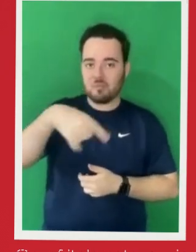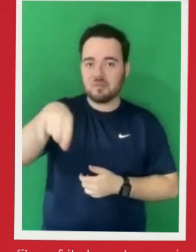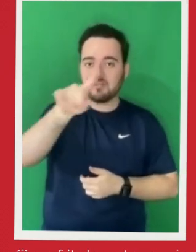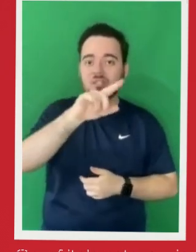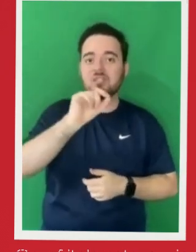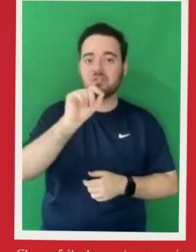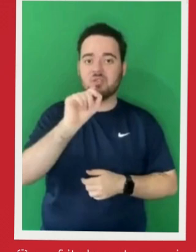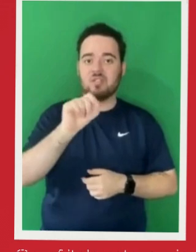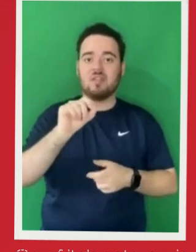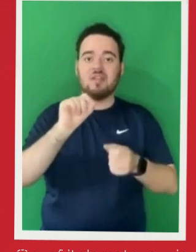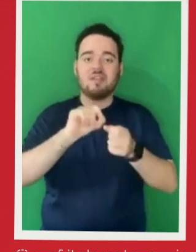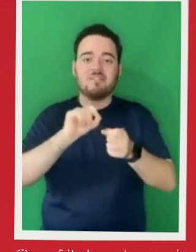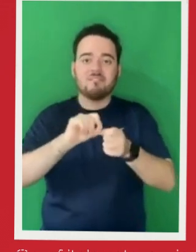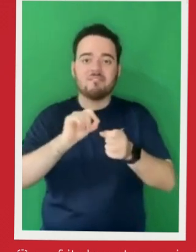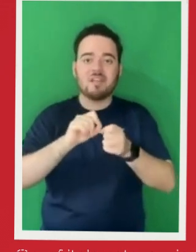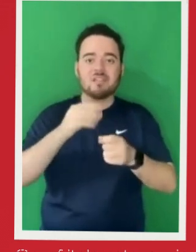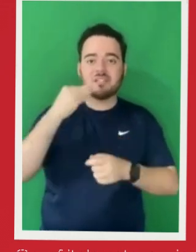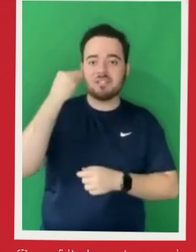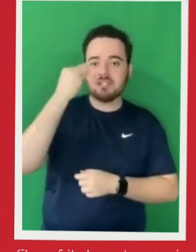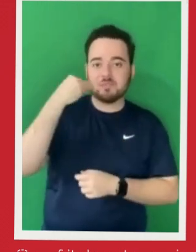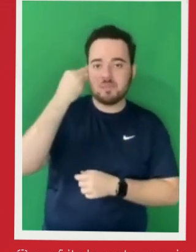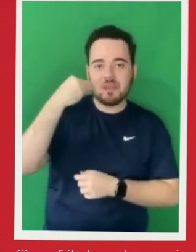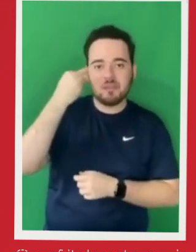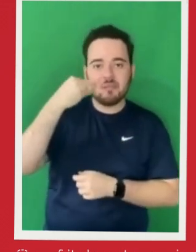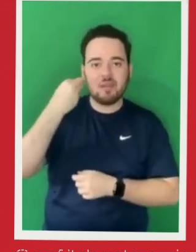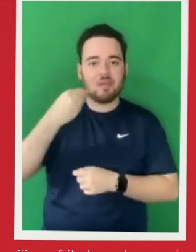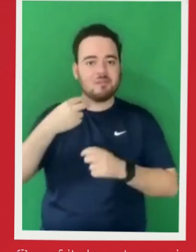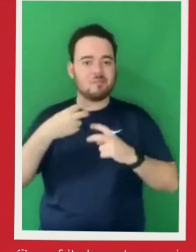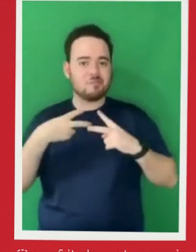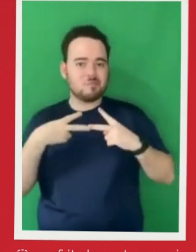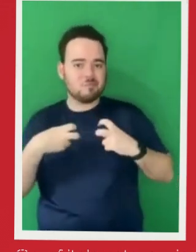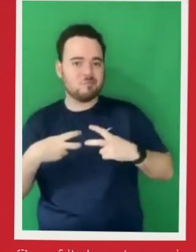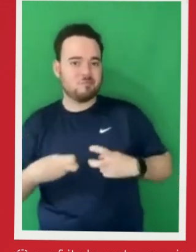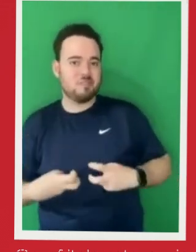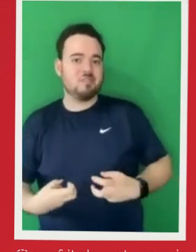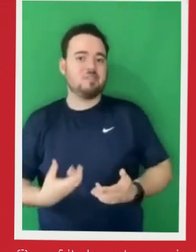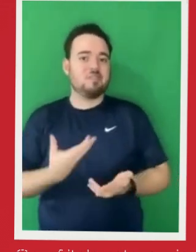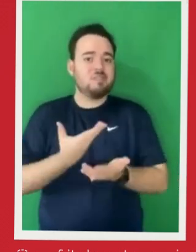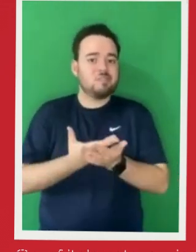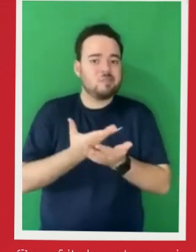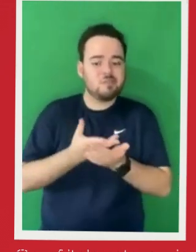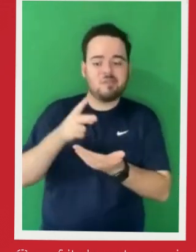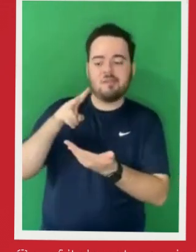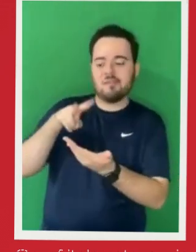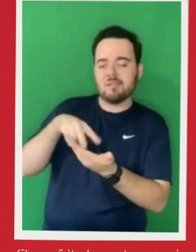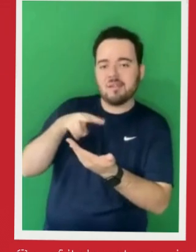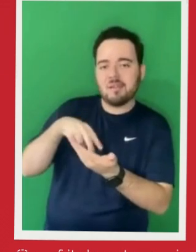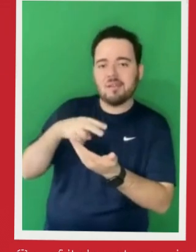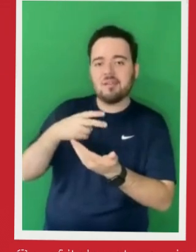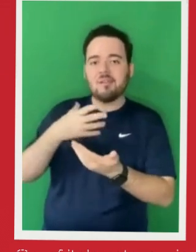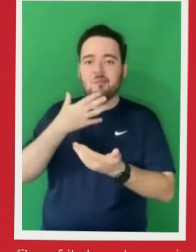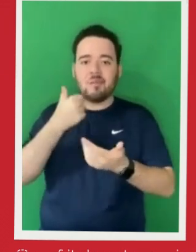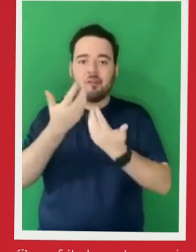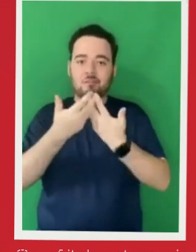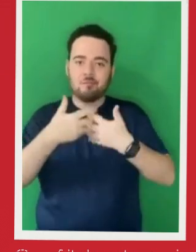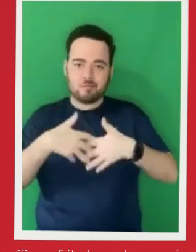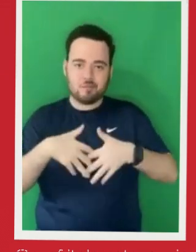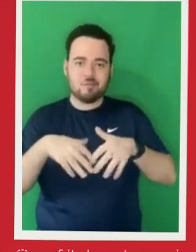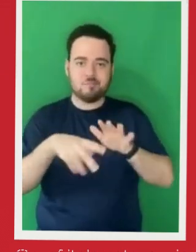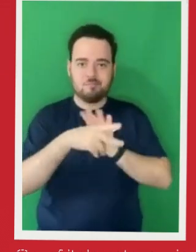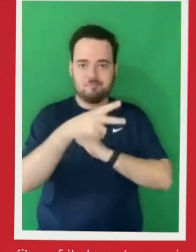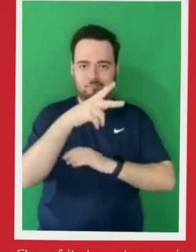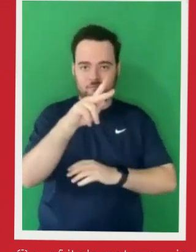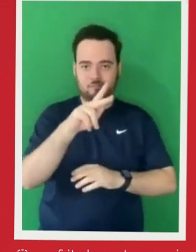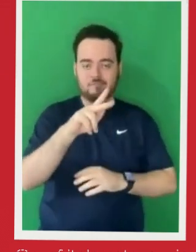para você é que você faça experimentos sobre você mesmo, estudando e lendo, para ver o que melhor funciona com